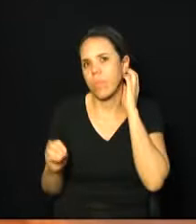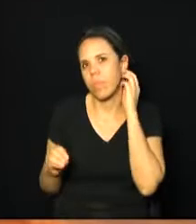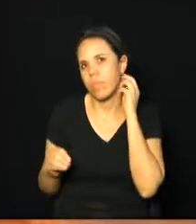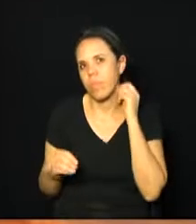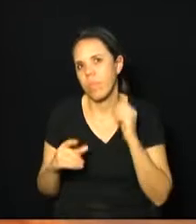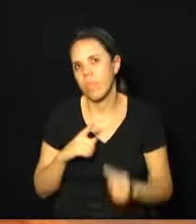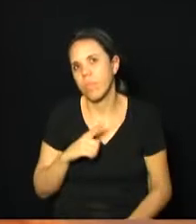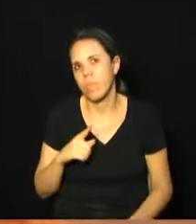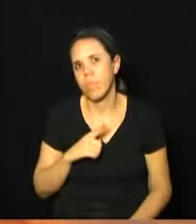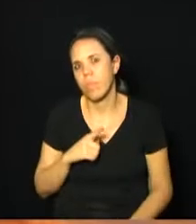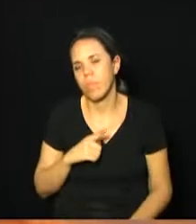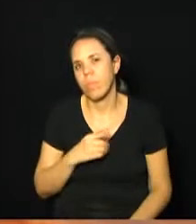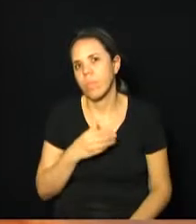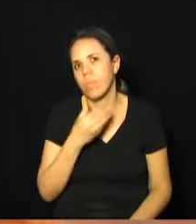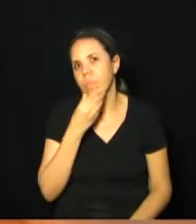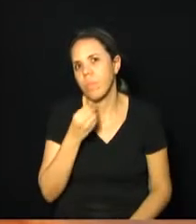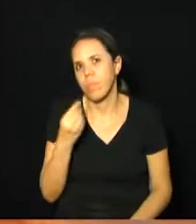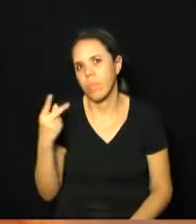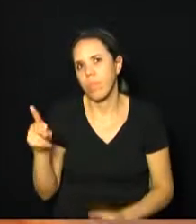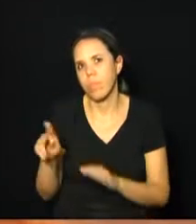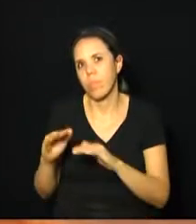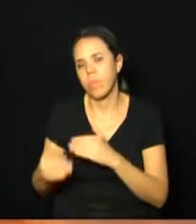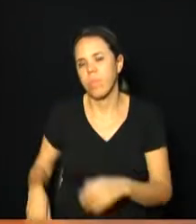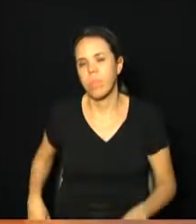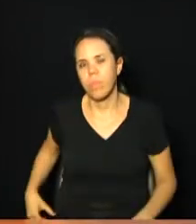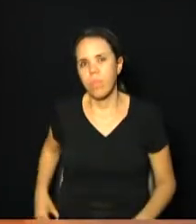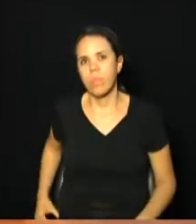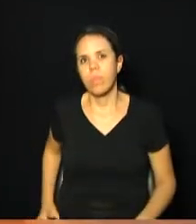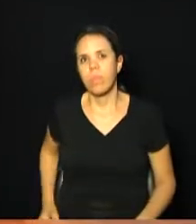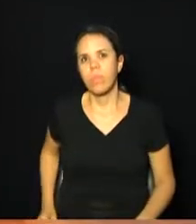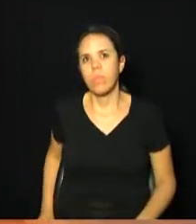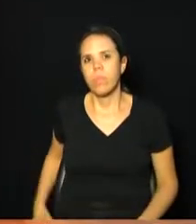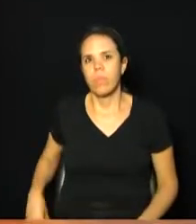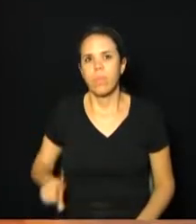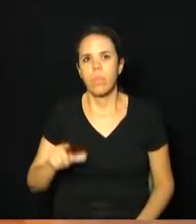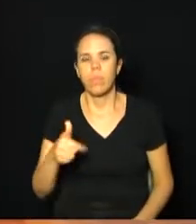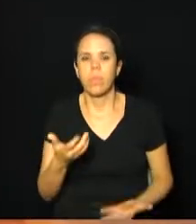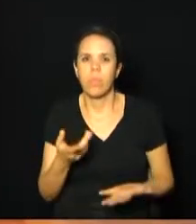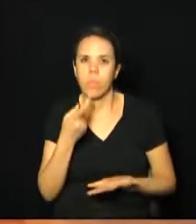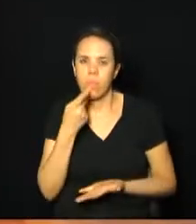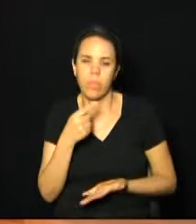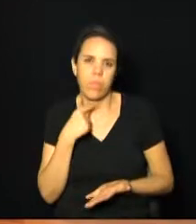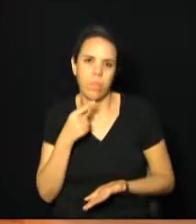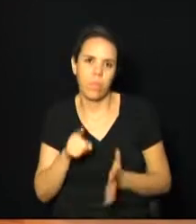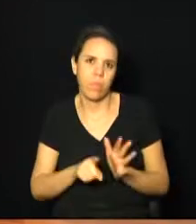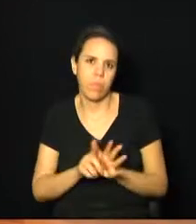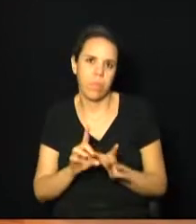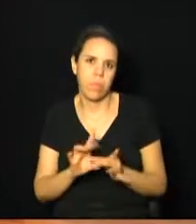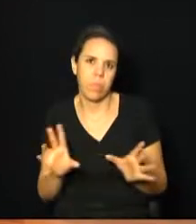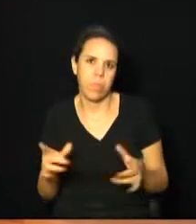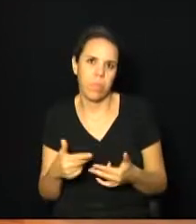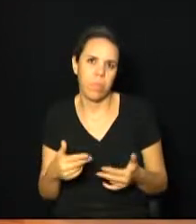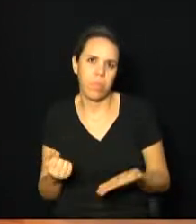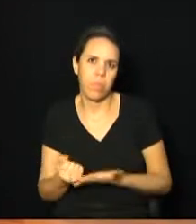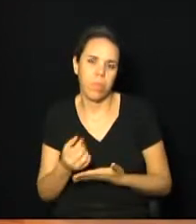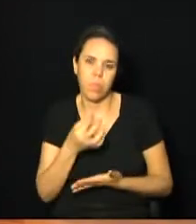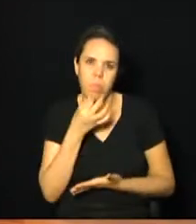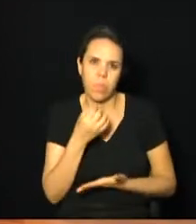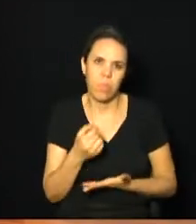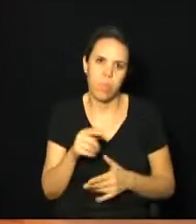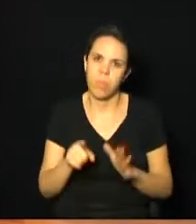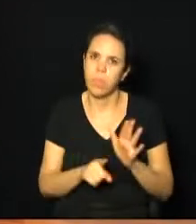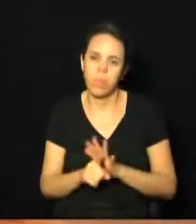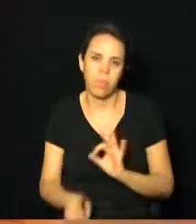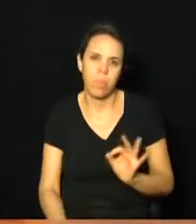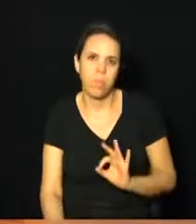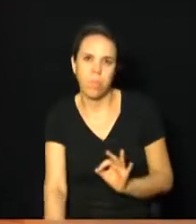tem o senhor também que é de lá. Daí, Sônia, se vocês quiserem também fazer pergunta ou alguma contribuição, às vezes não é